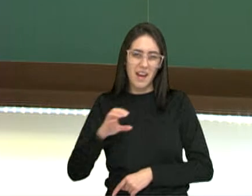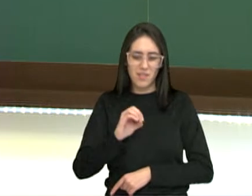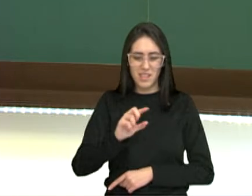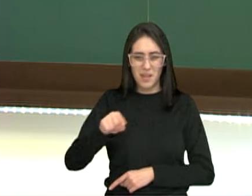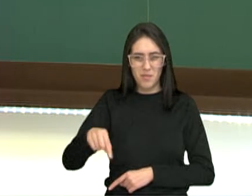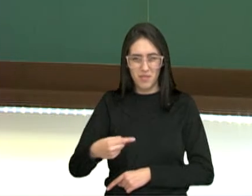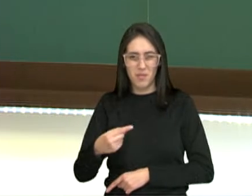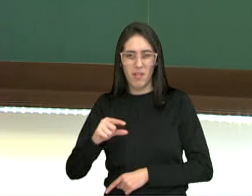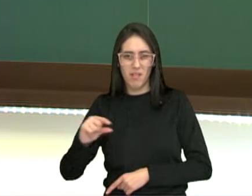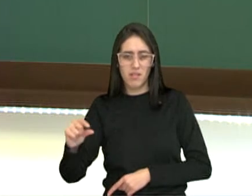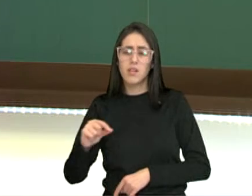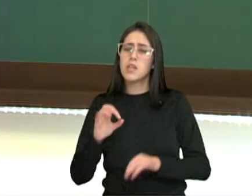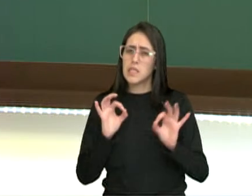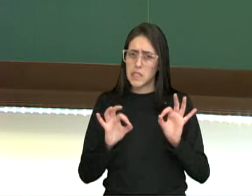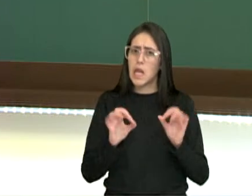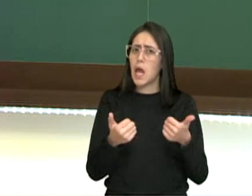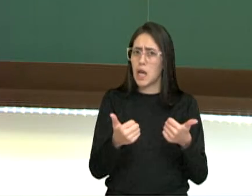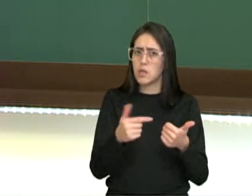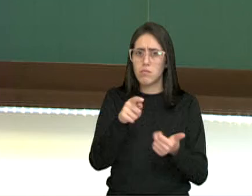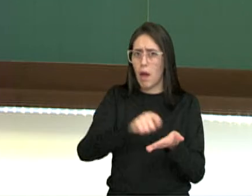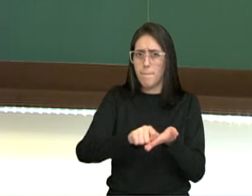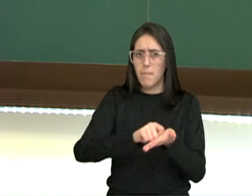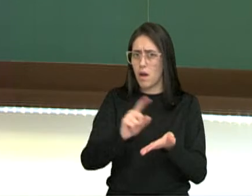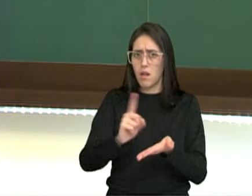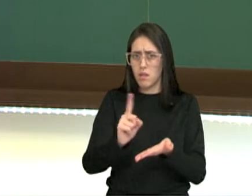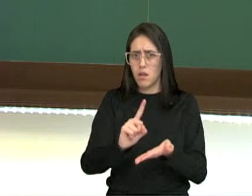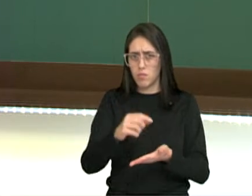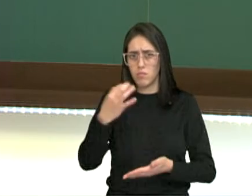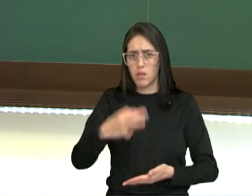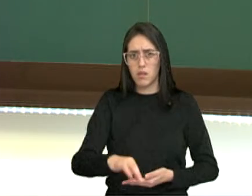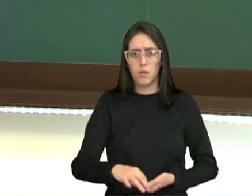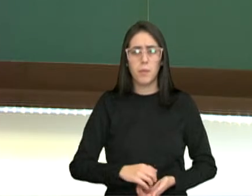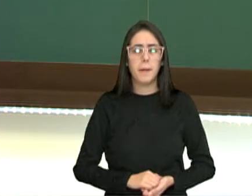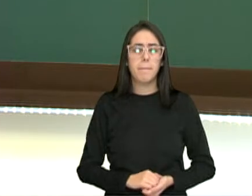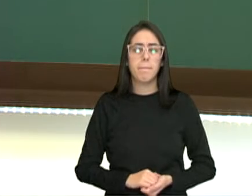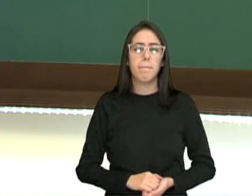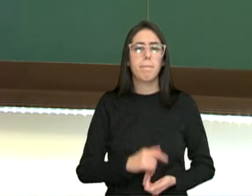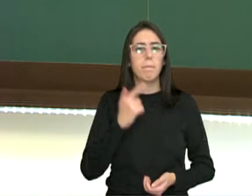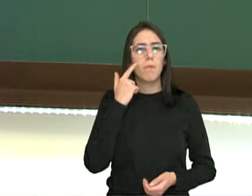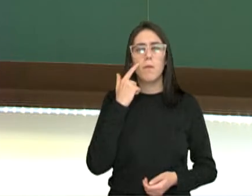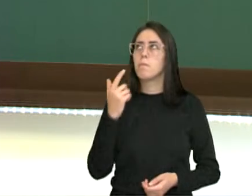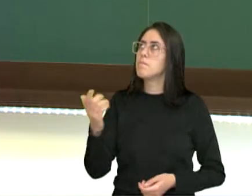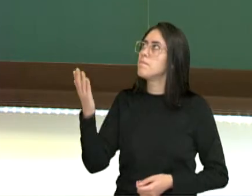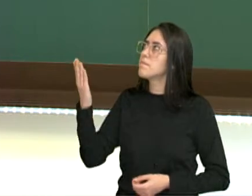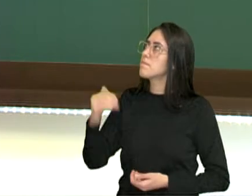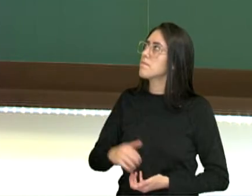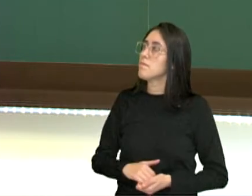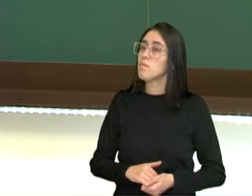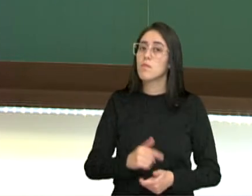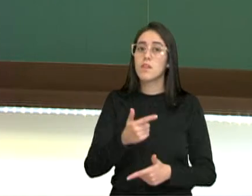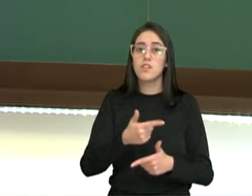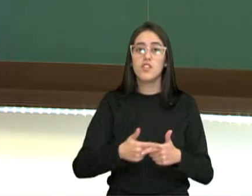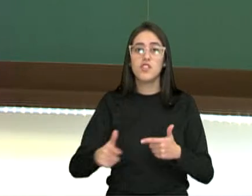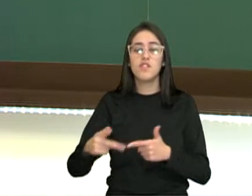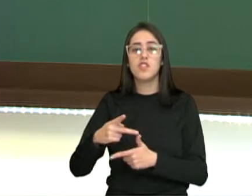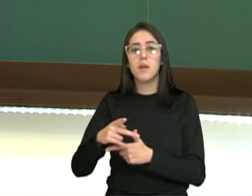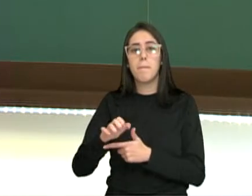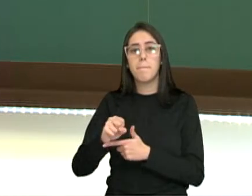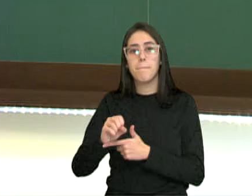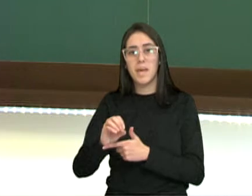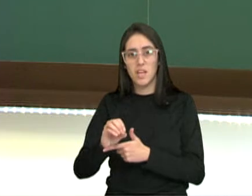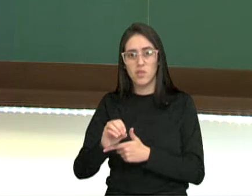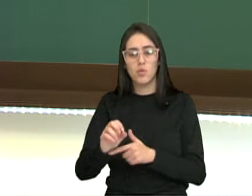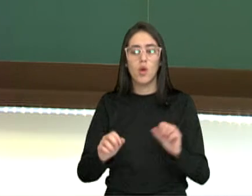centavos, está correto também, não apaga não, tá bom? Então vamos lá, dividido pelos pesos, né? 8